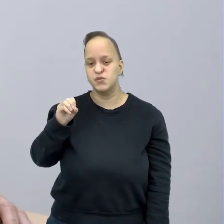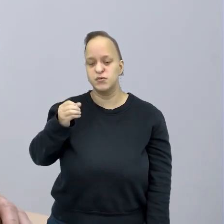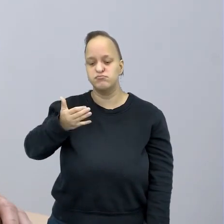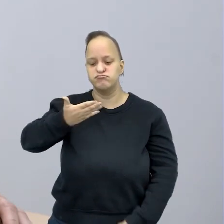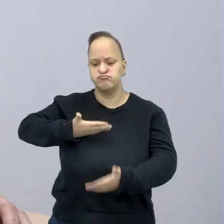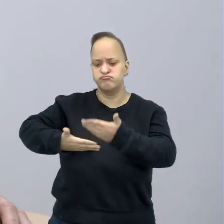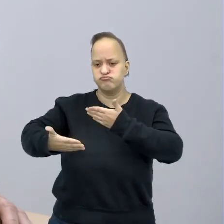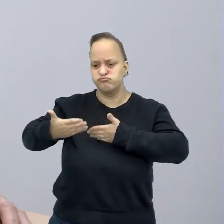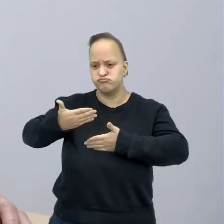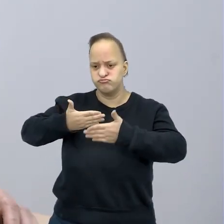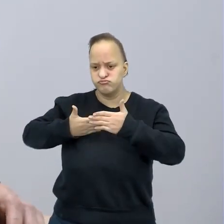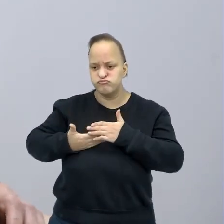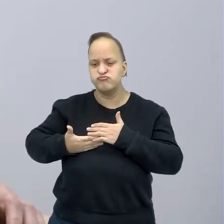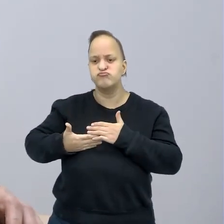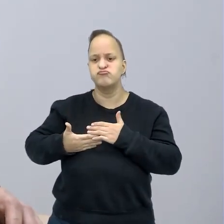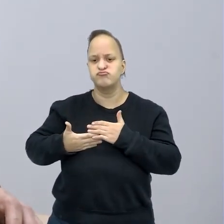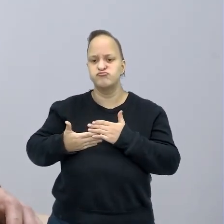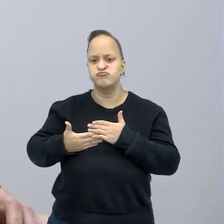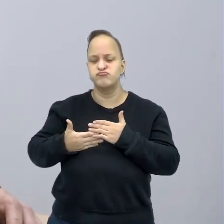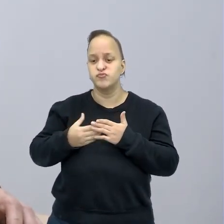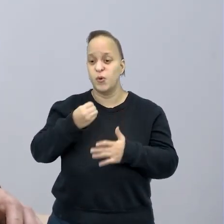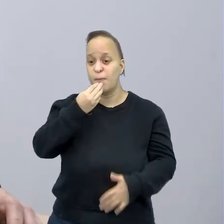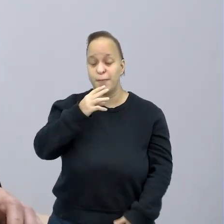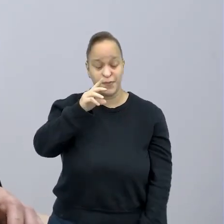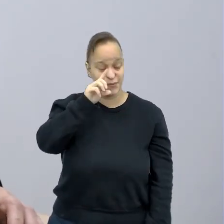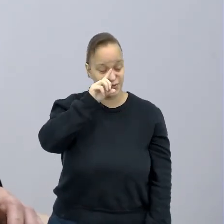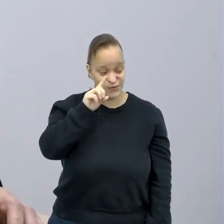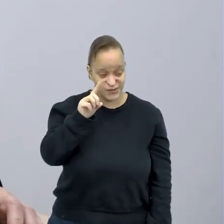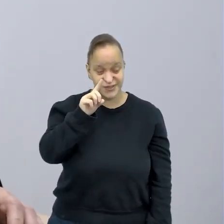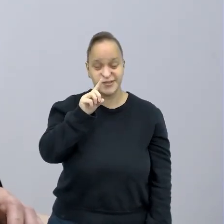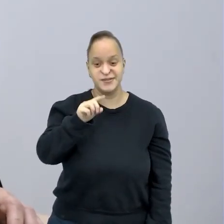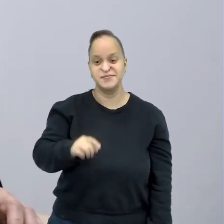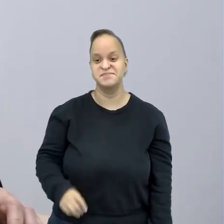Moisés fala bom dia.